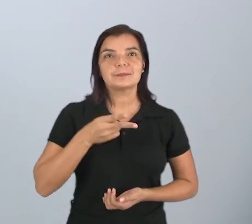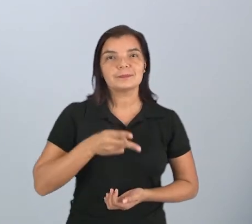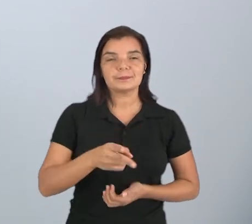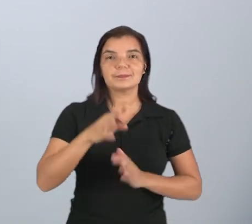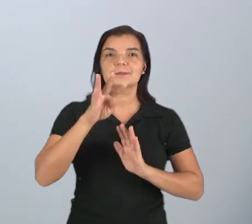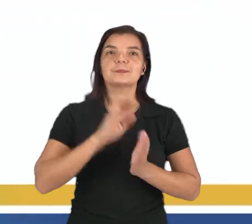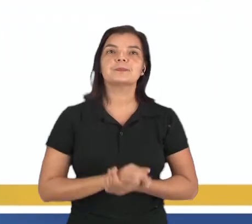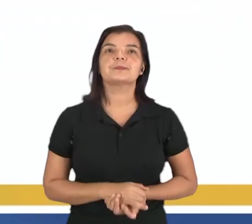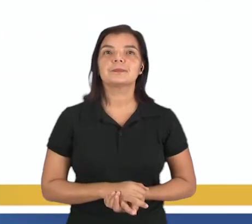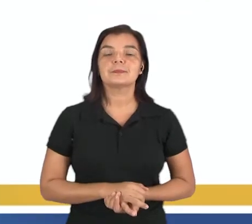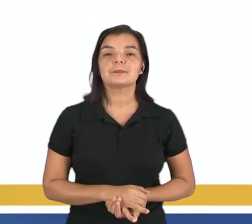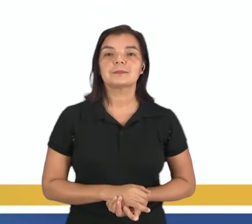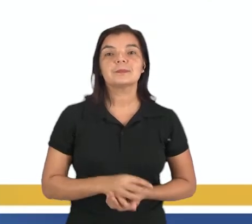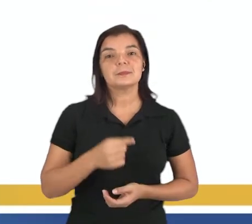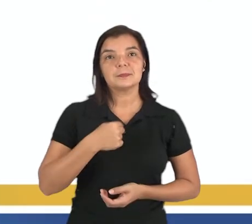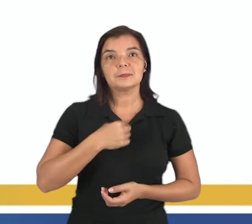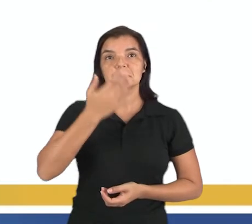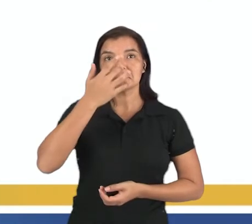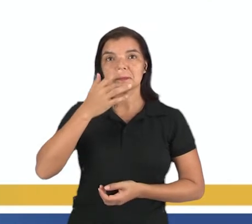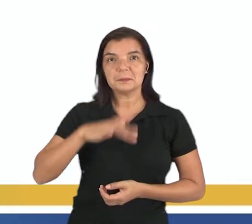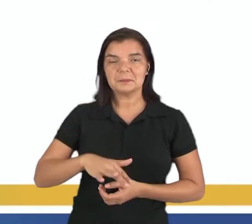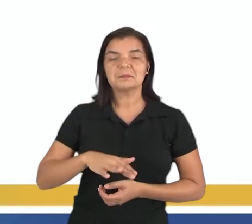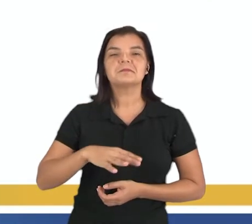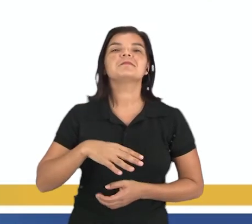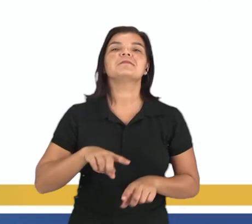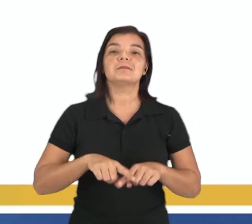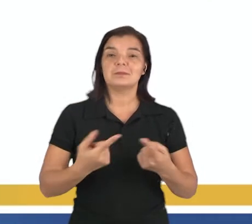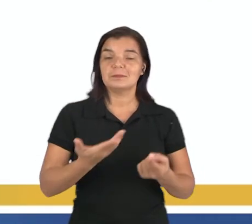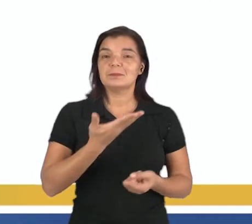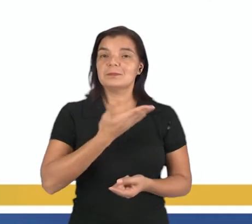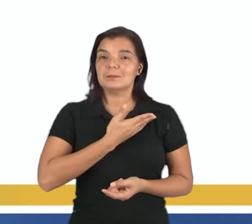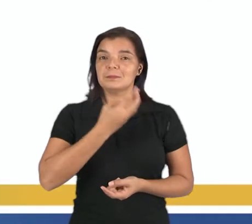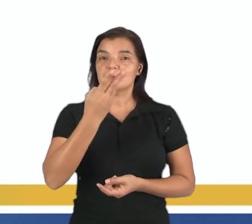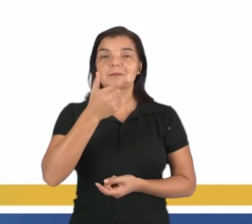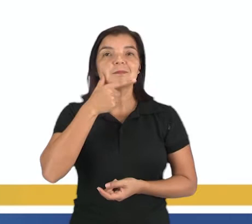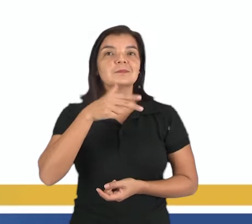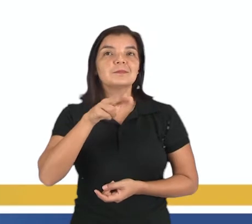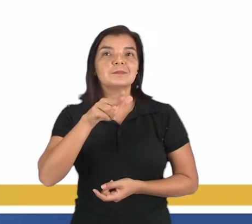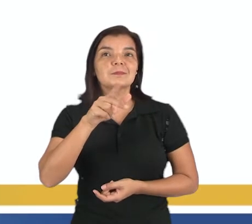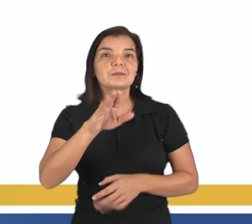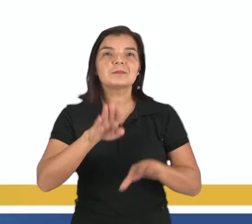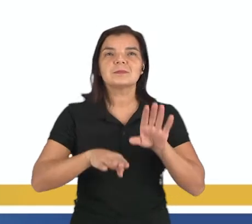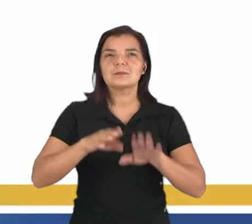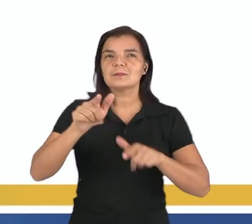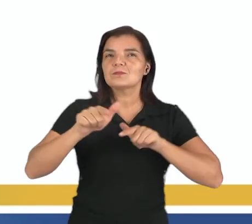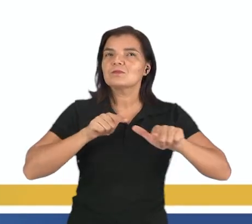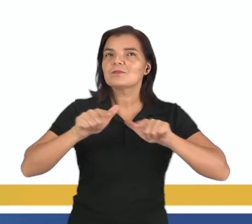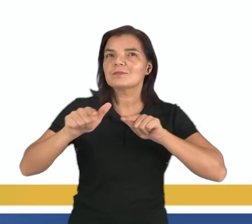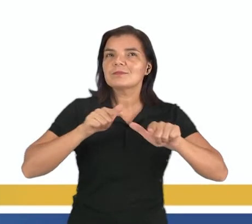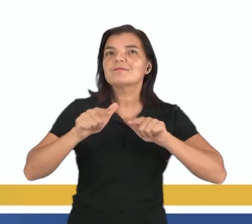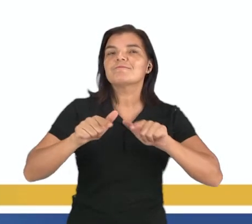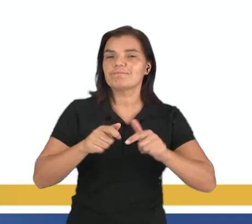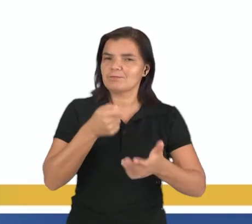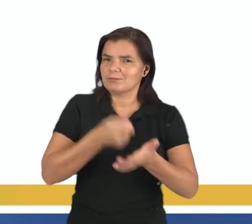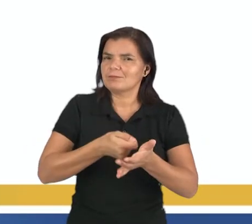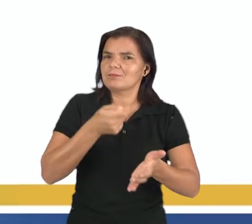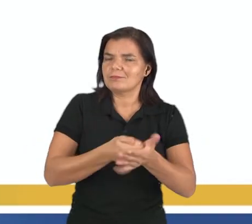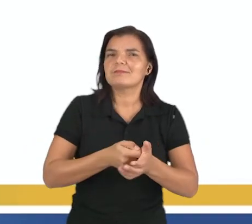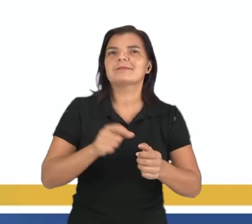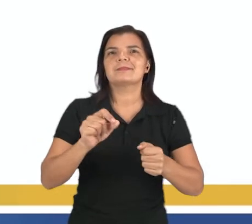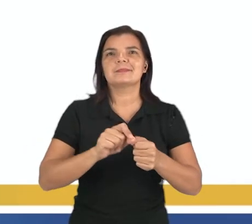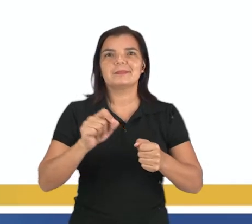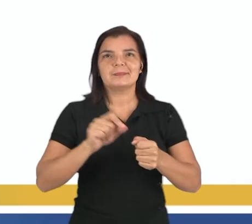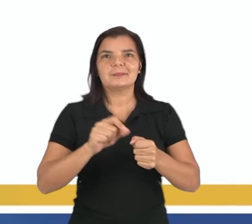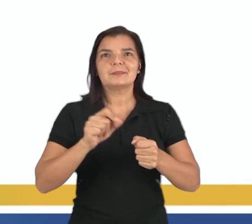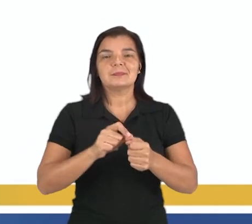continuar a leitura. Eu, menina levada, e as minhas 3 irmãs, apesar dos trabalhos que éramos obrigadas a